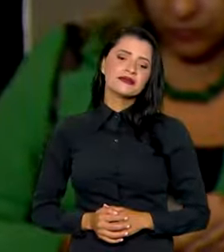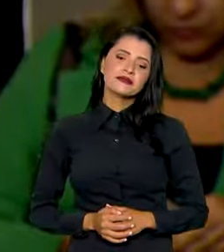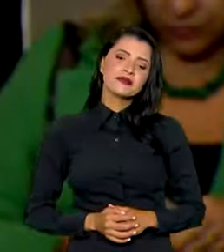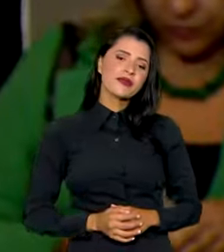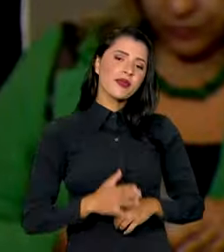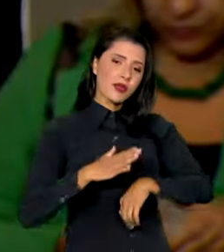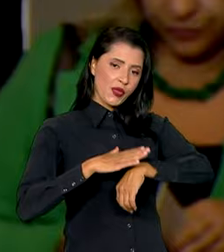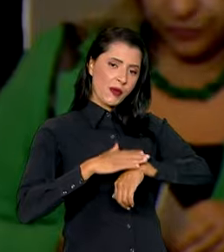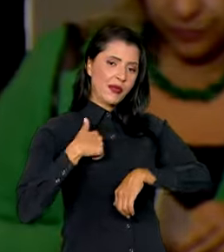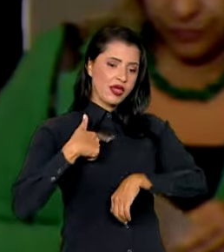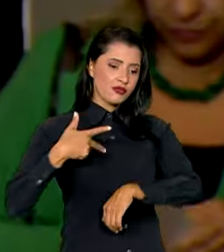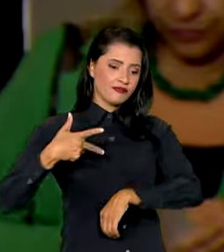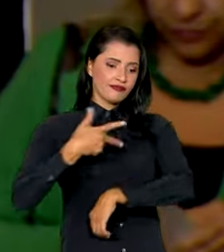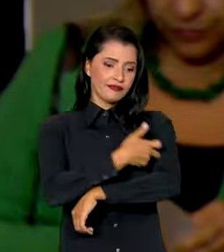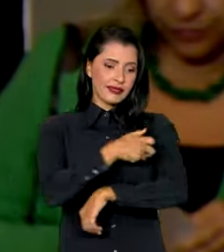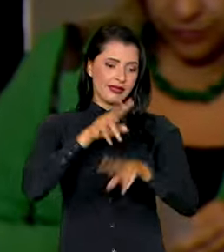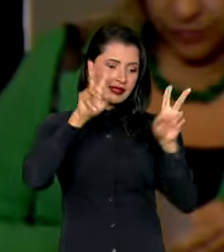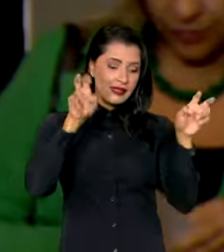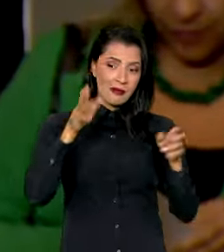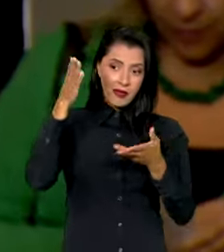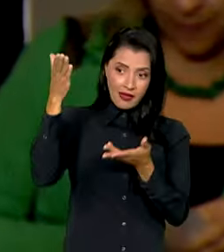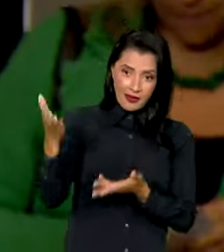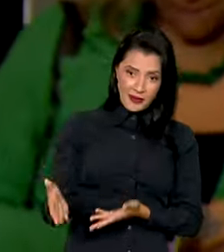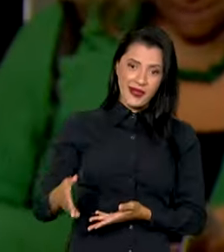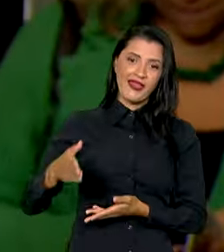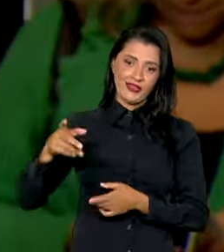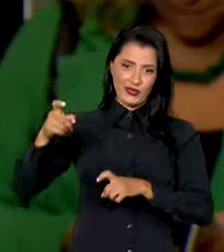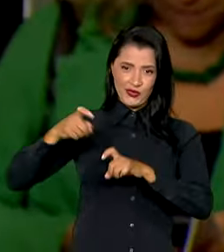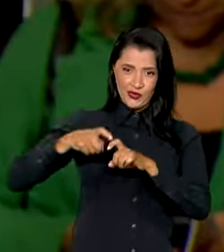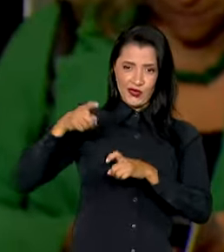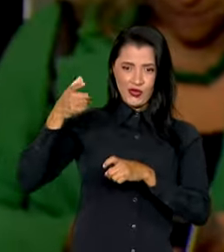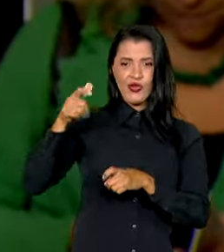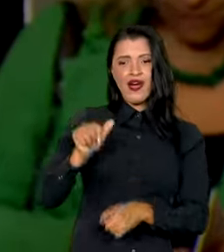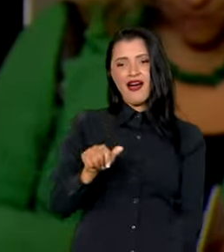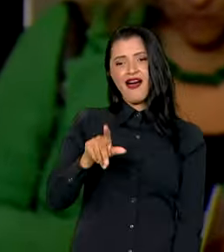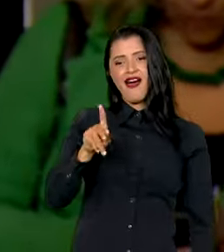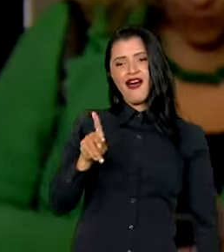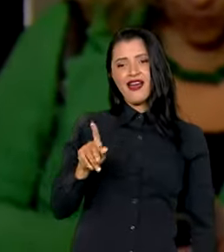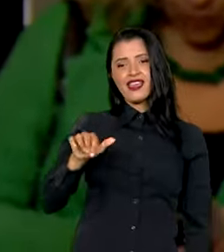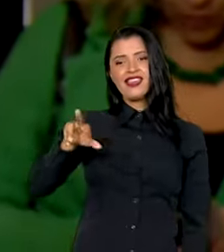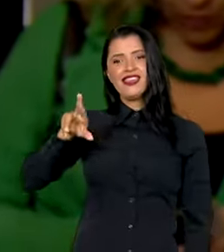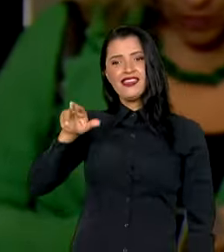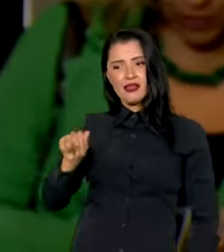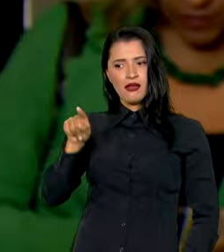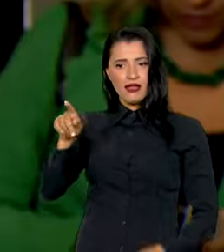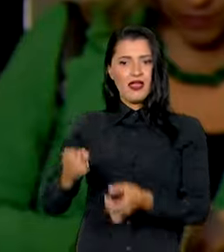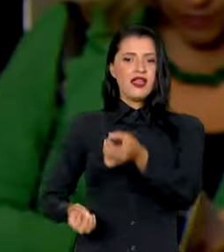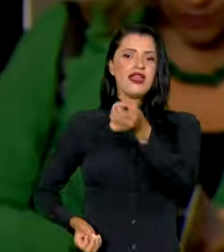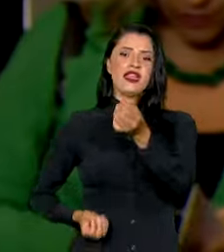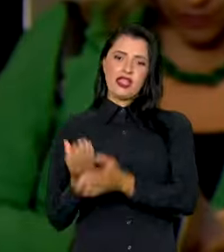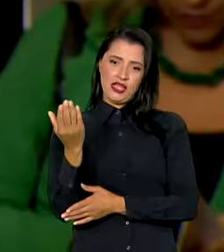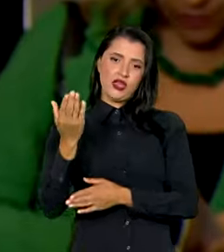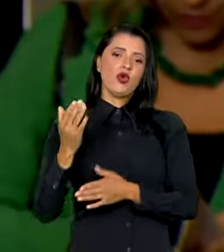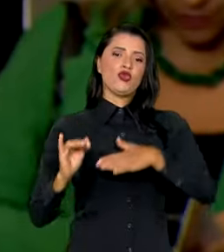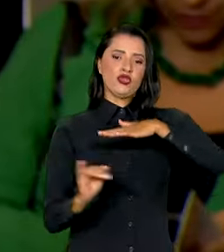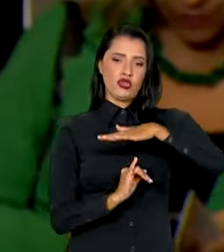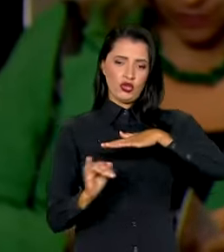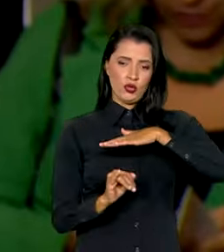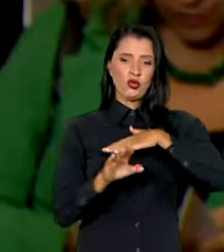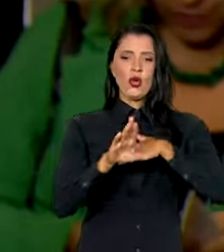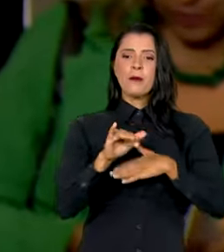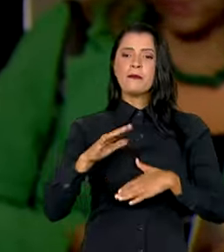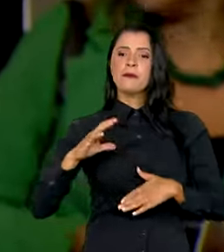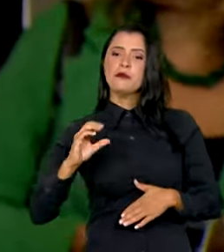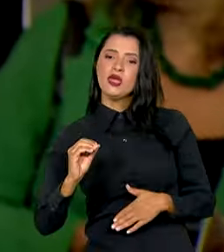Quando eu penso em vacina, penso logo no doutor Akira Roma, que além de ter sido o criador do Instituto Bill Manguinhos na